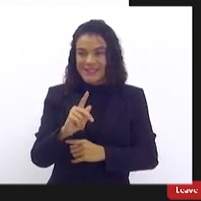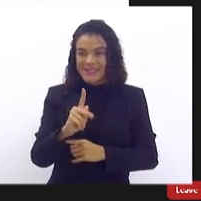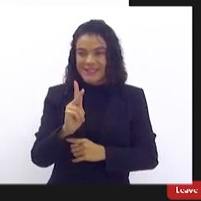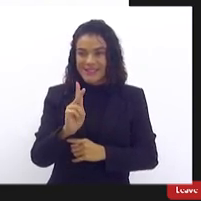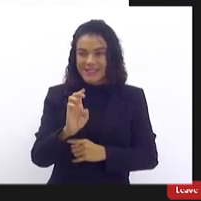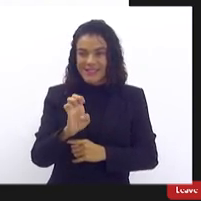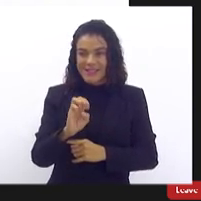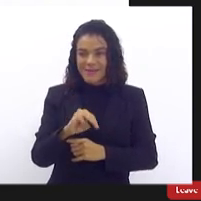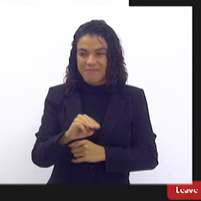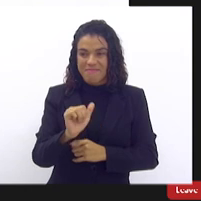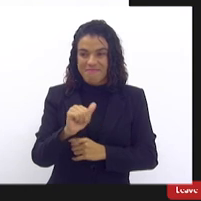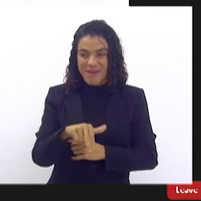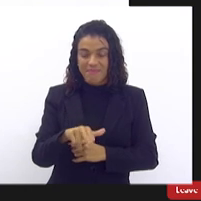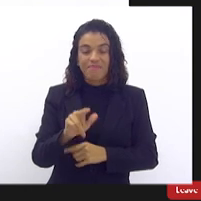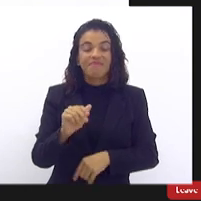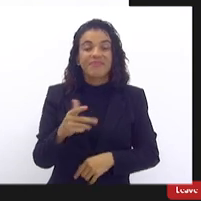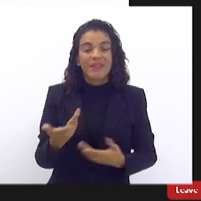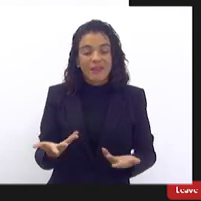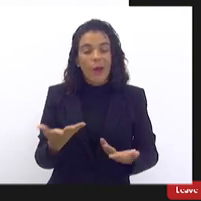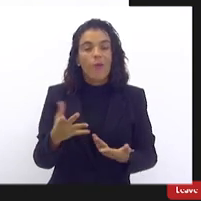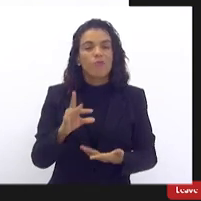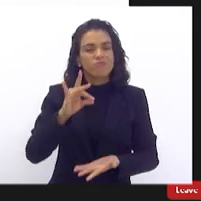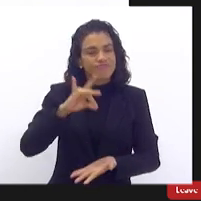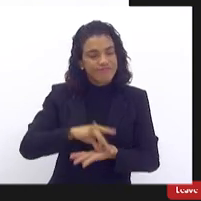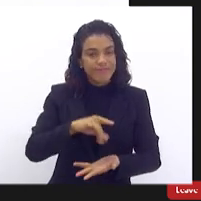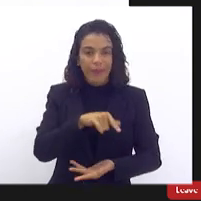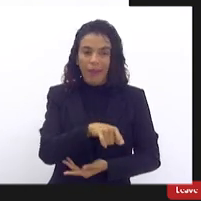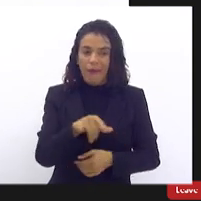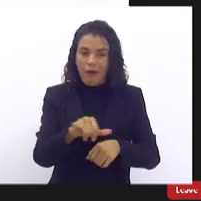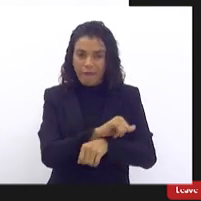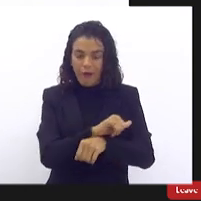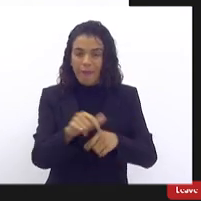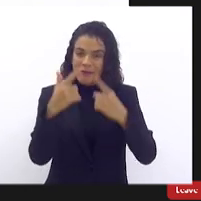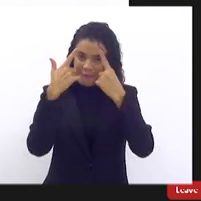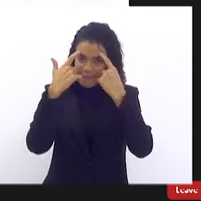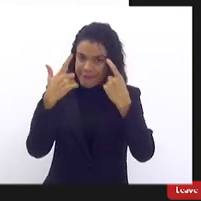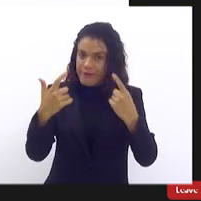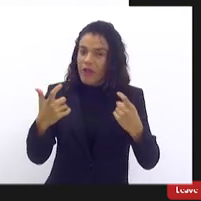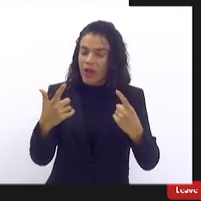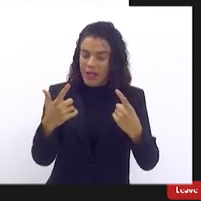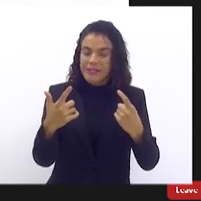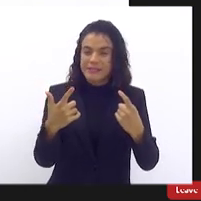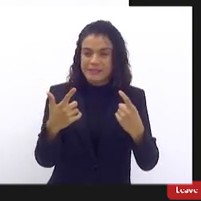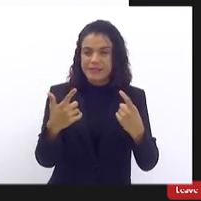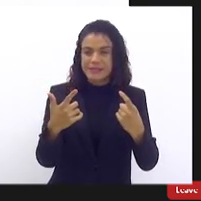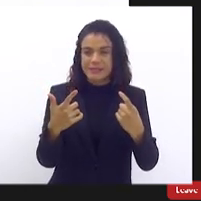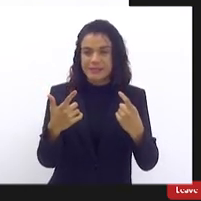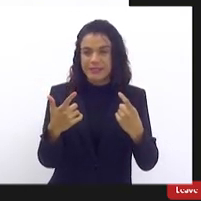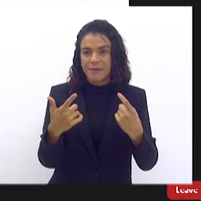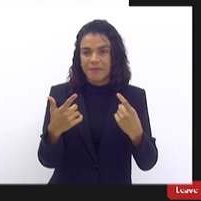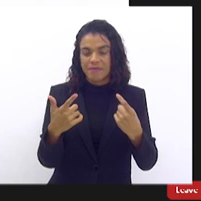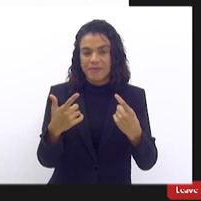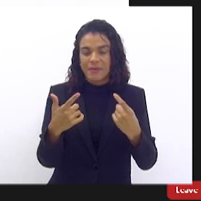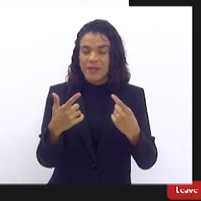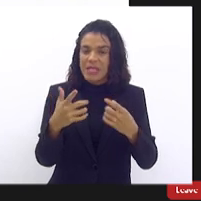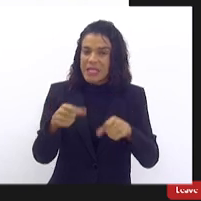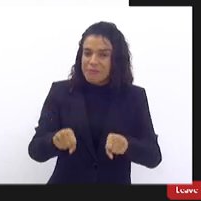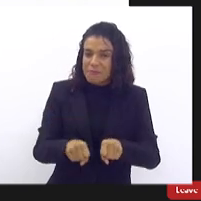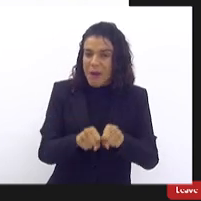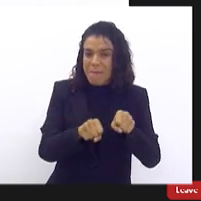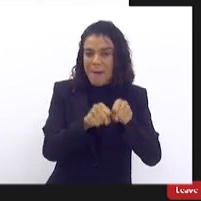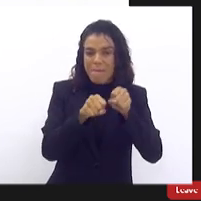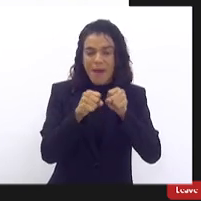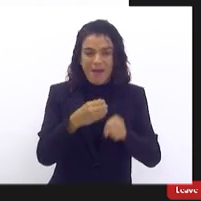foi se adensando muito, e o reconhecimento de que essa é uma forma de violência que produz efeitos, na vida das pessoas,